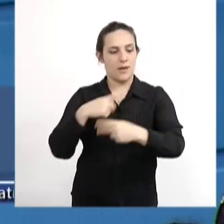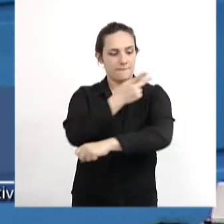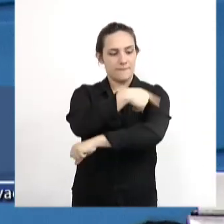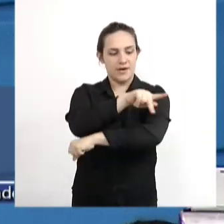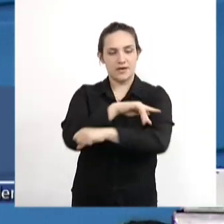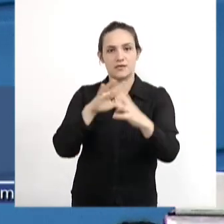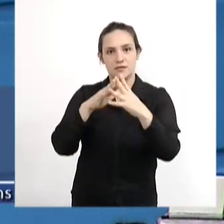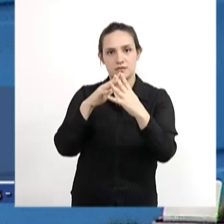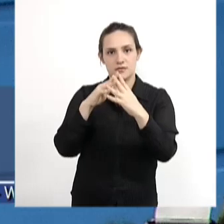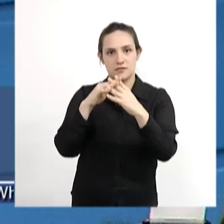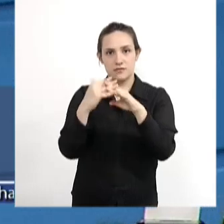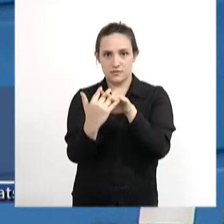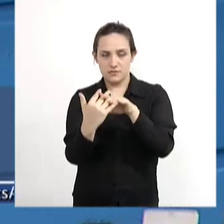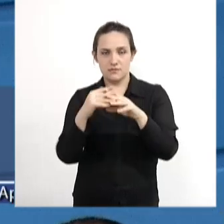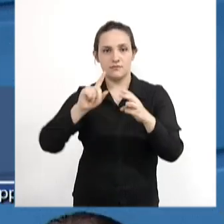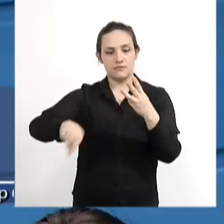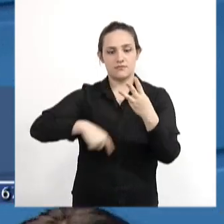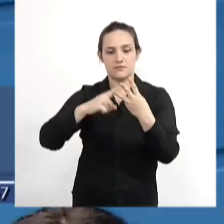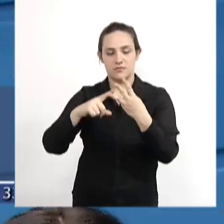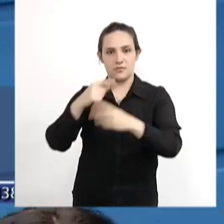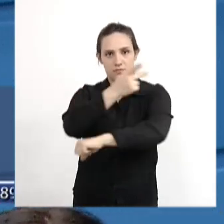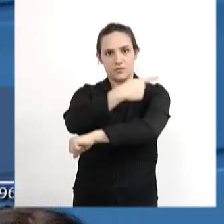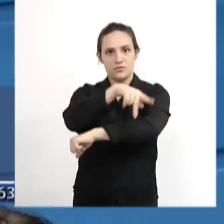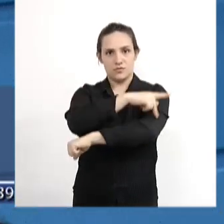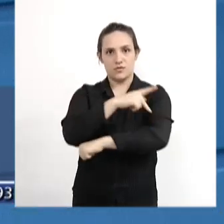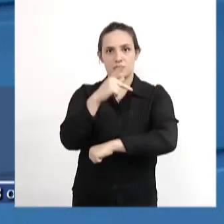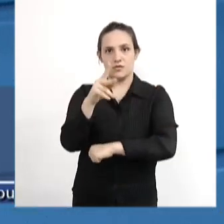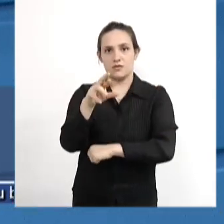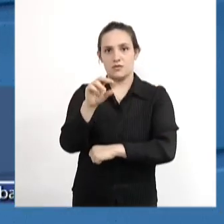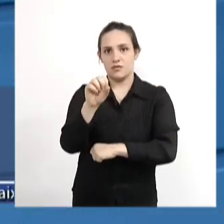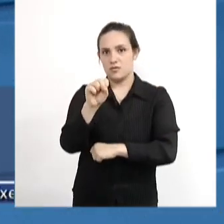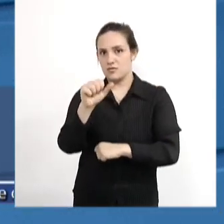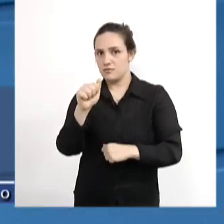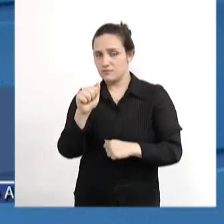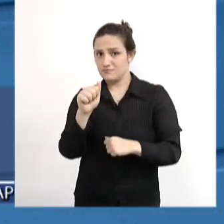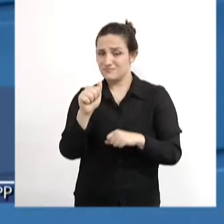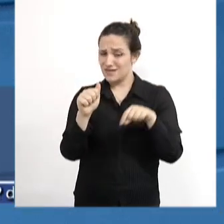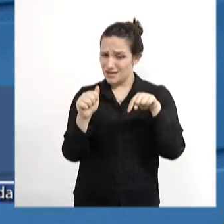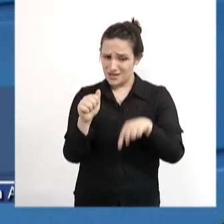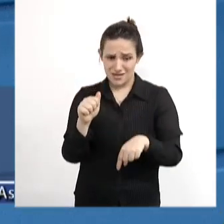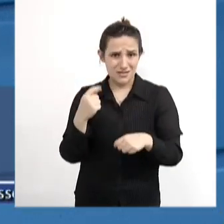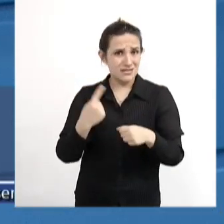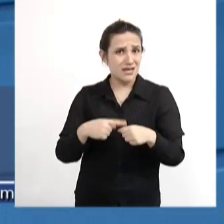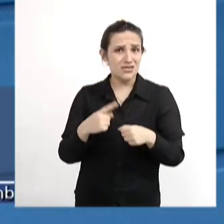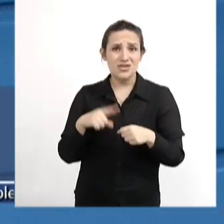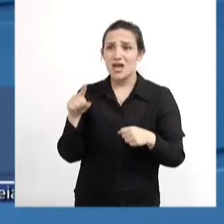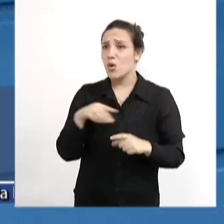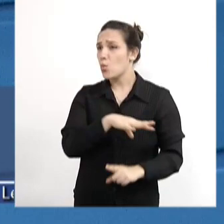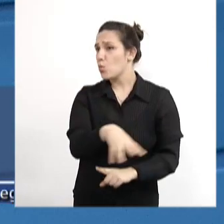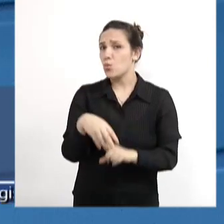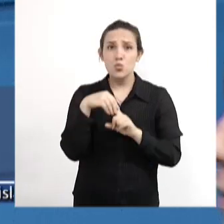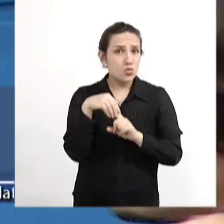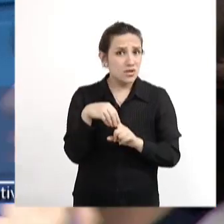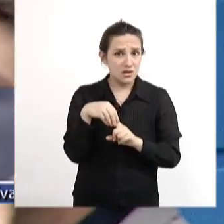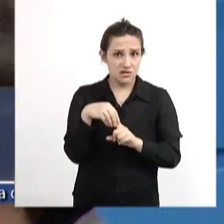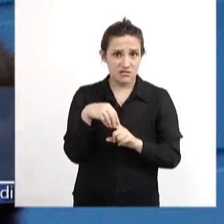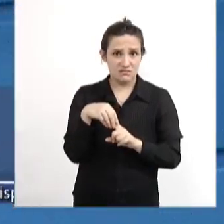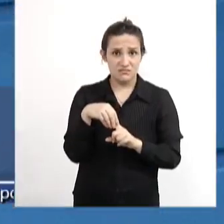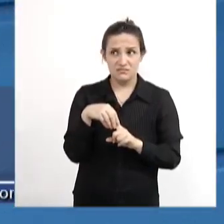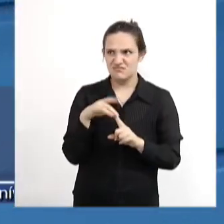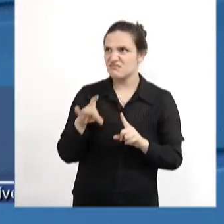Prosa, ambientais e paisagístico. Nossa cidade é única nesse quesito entre as capitais